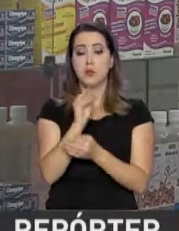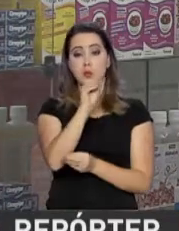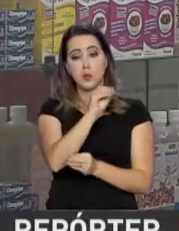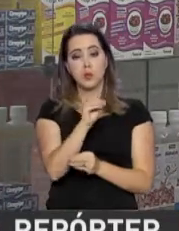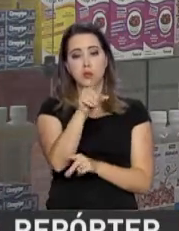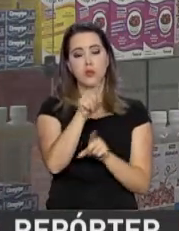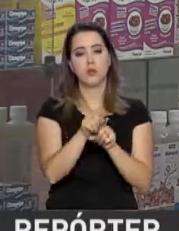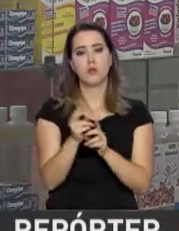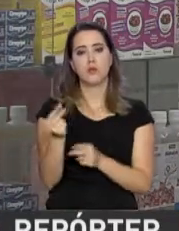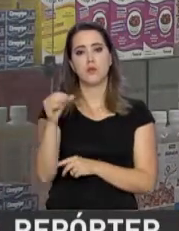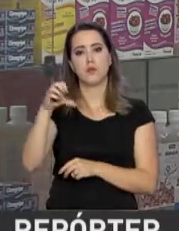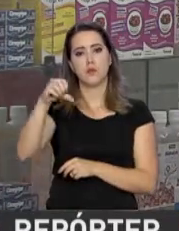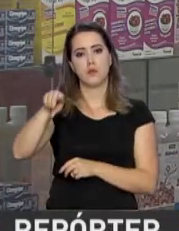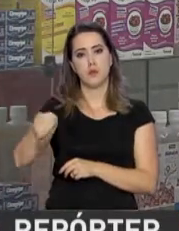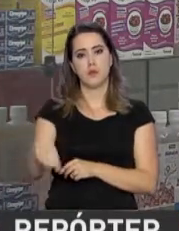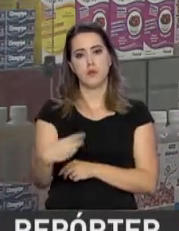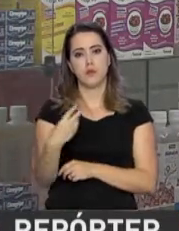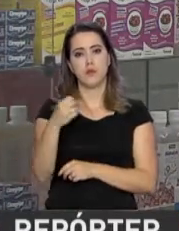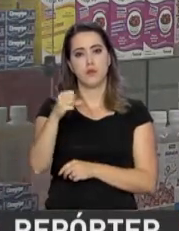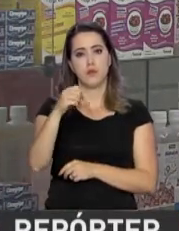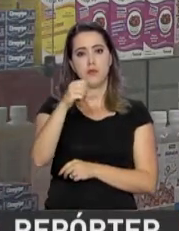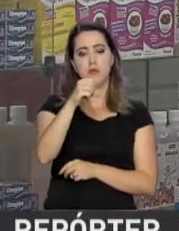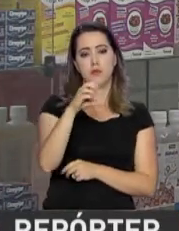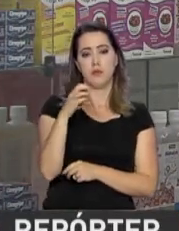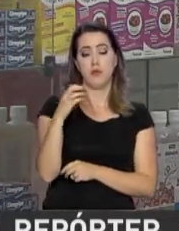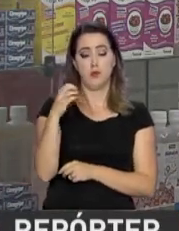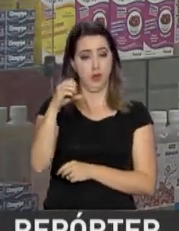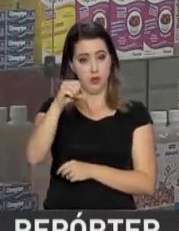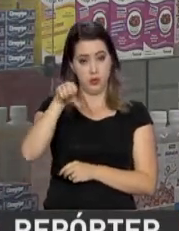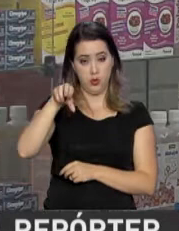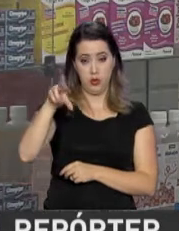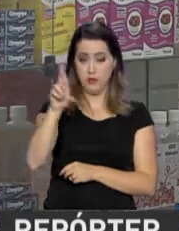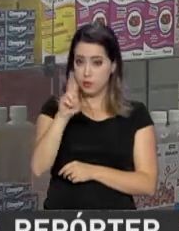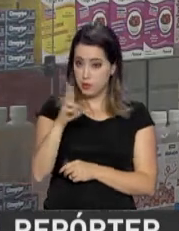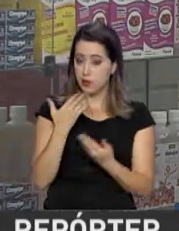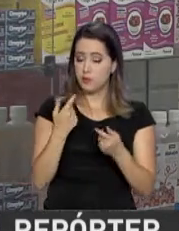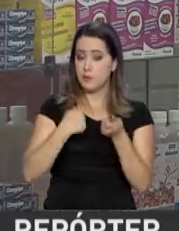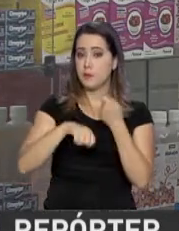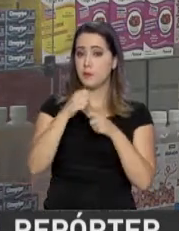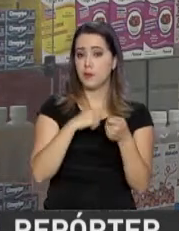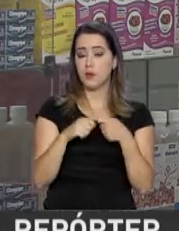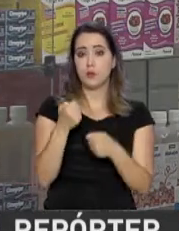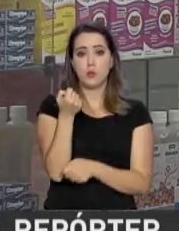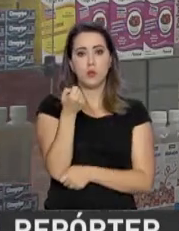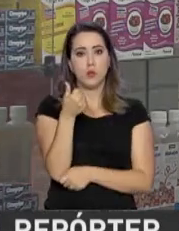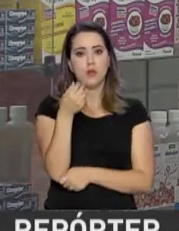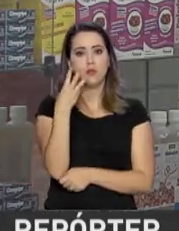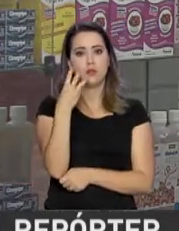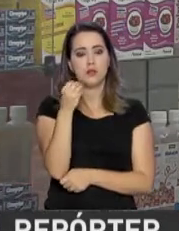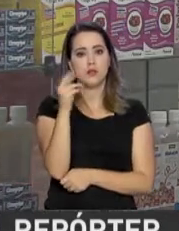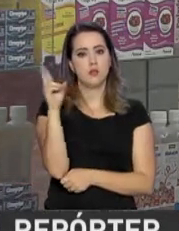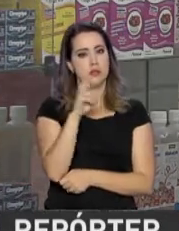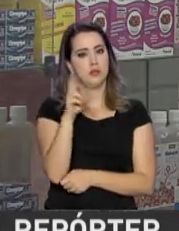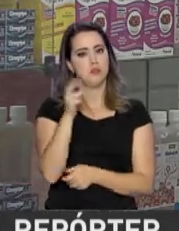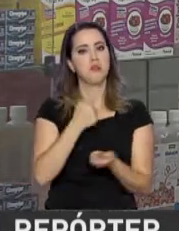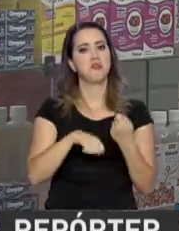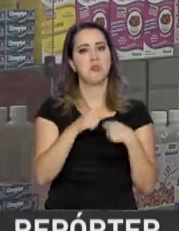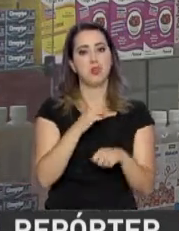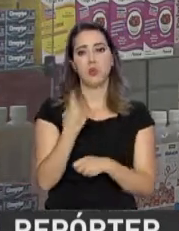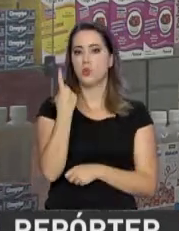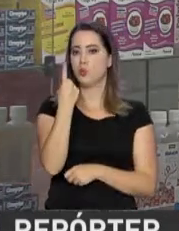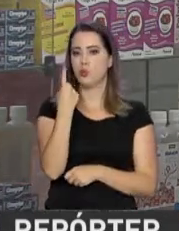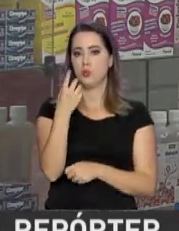custa nove reais e noventa e nove centavos uma economia de quase 30 reais em apenas